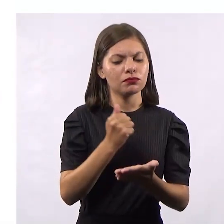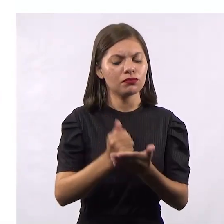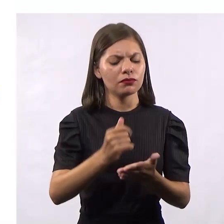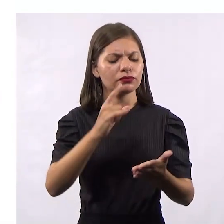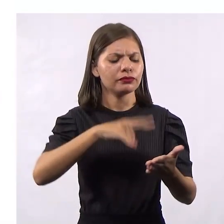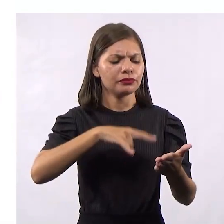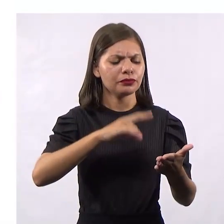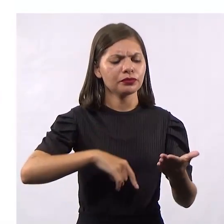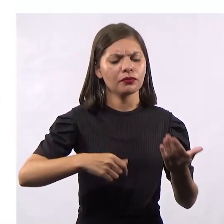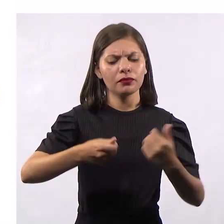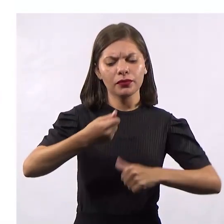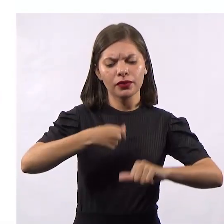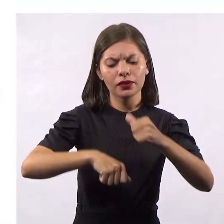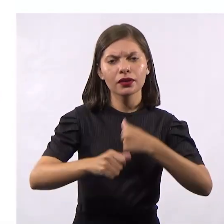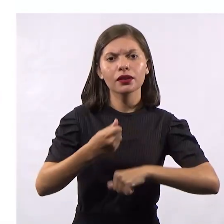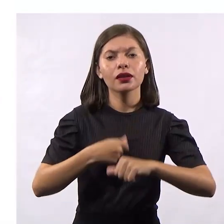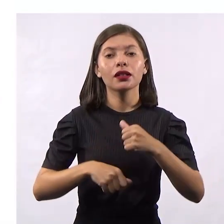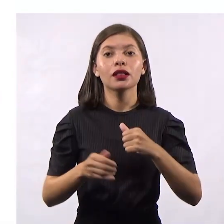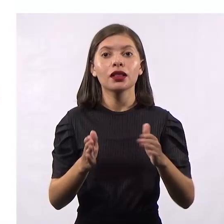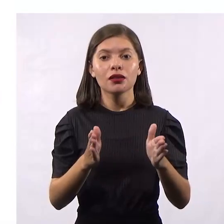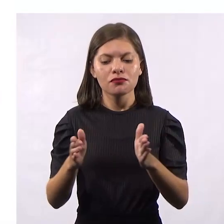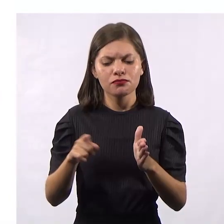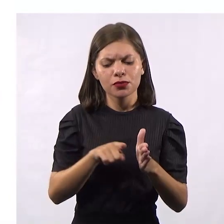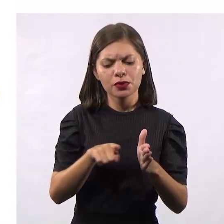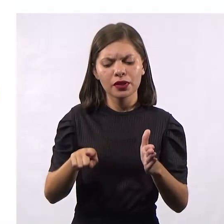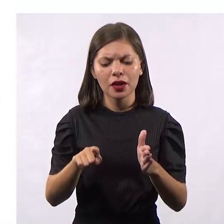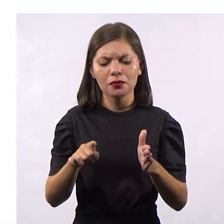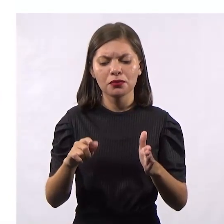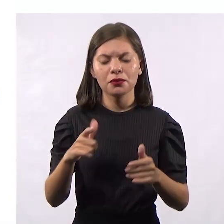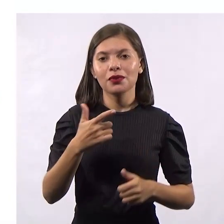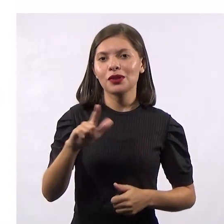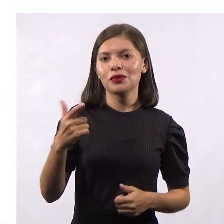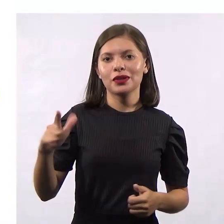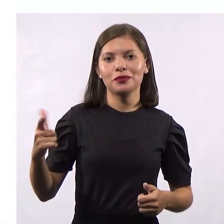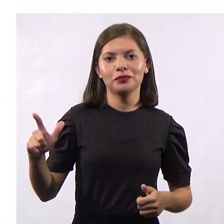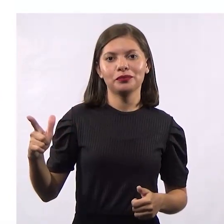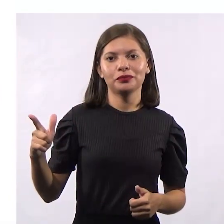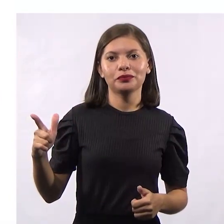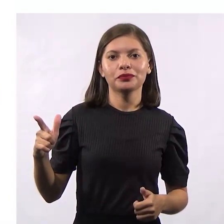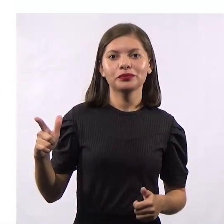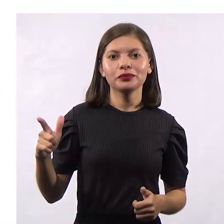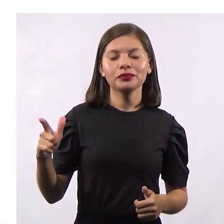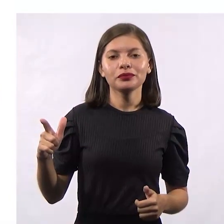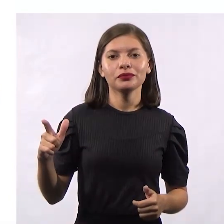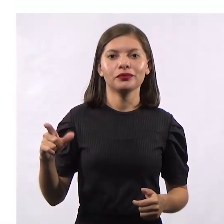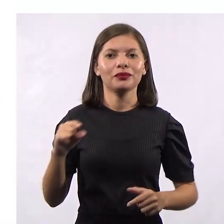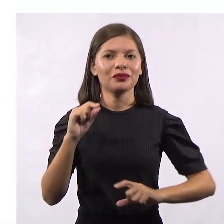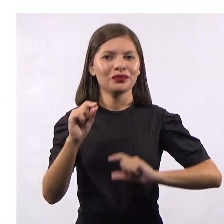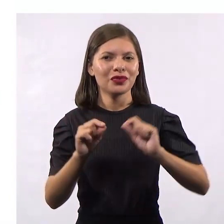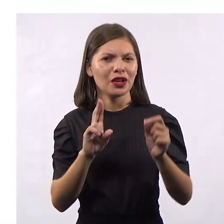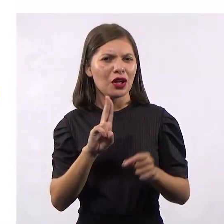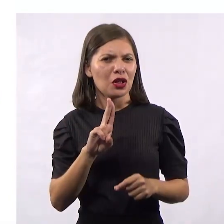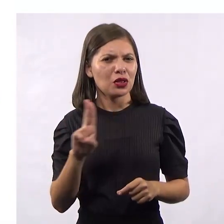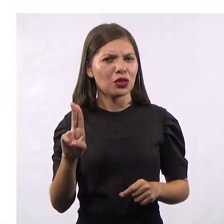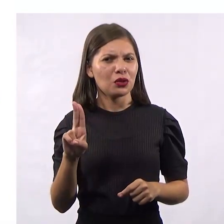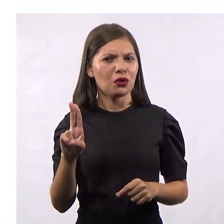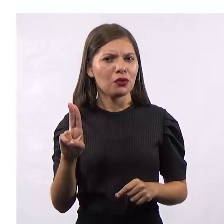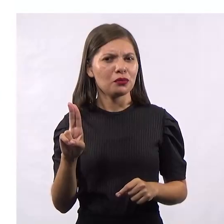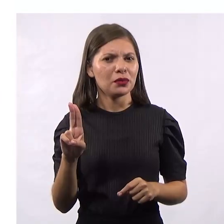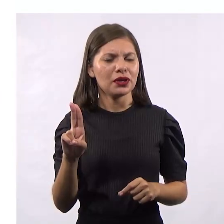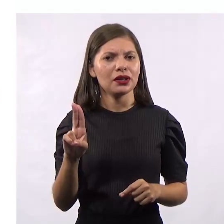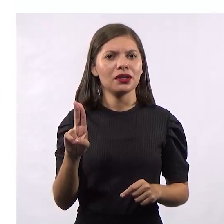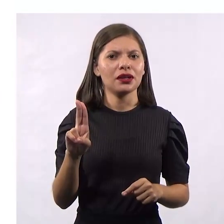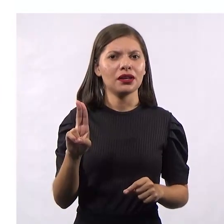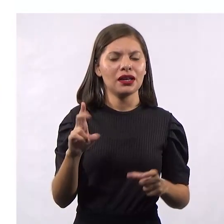contrato administrativo poderá ser com prazo indeterminado, tá? Vocês podem achar a nomenclatura popular